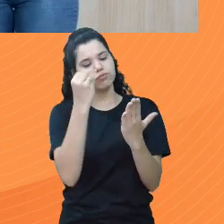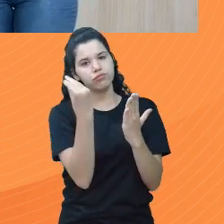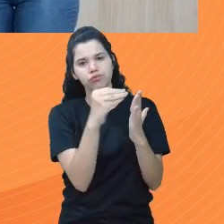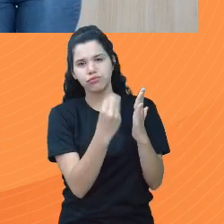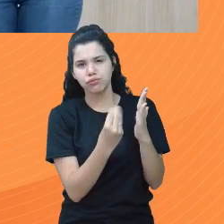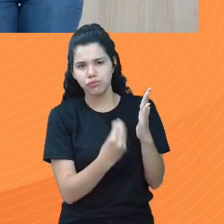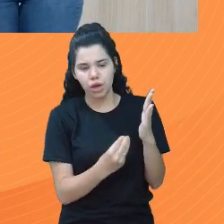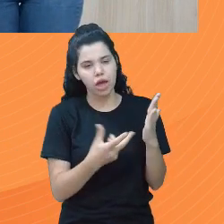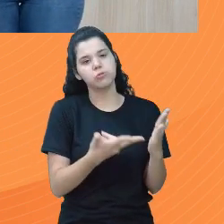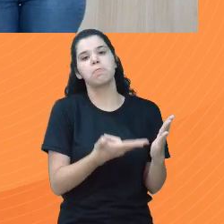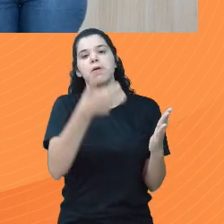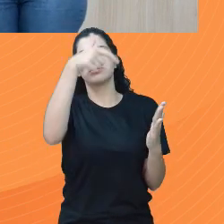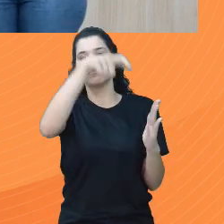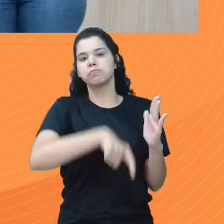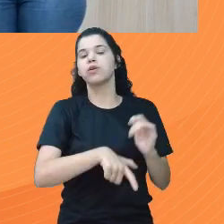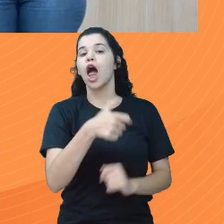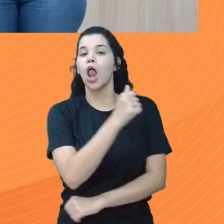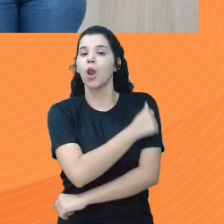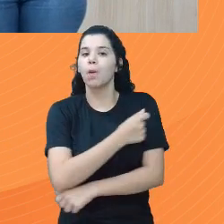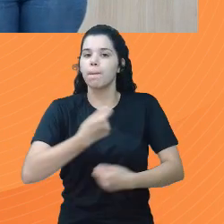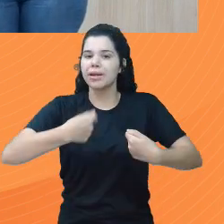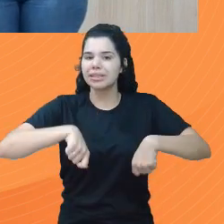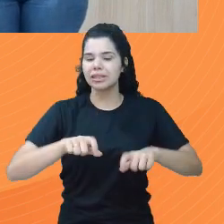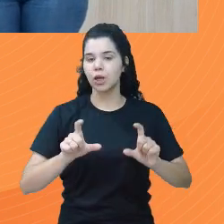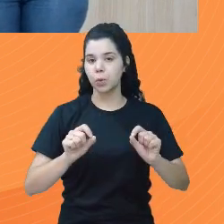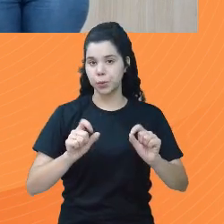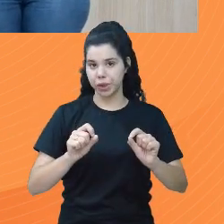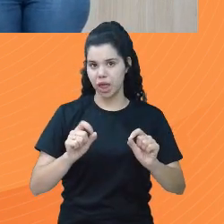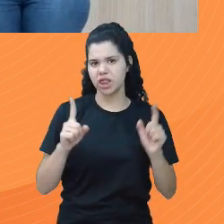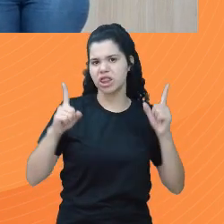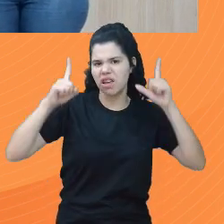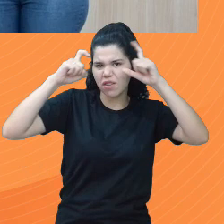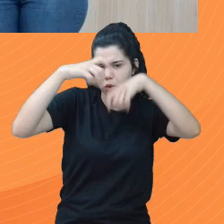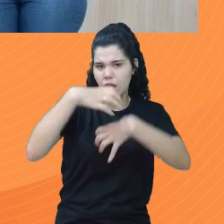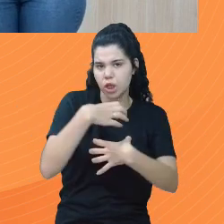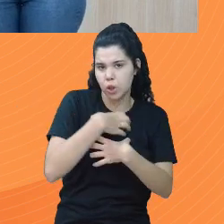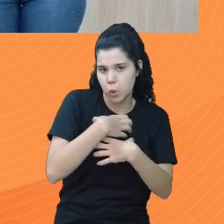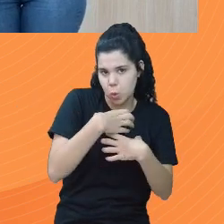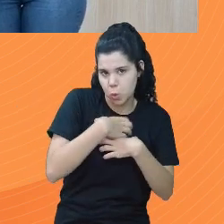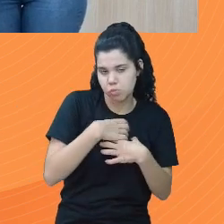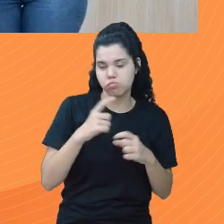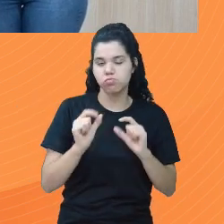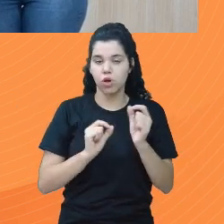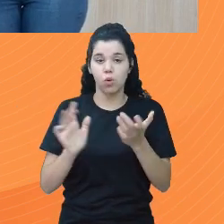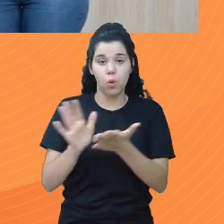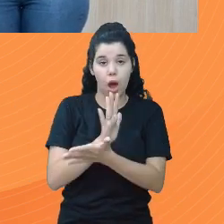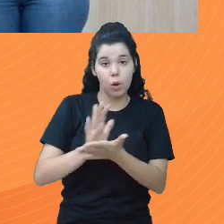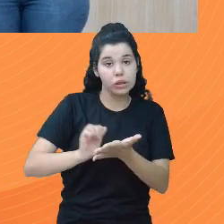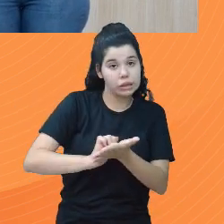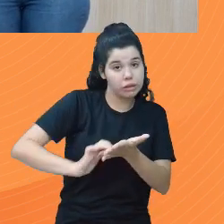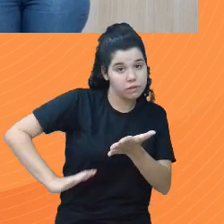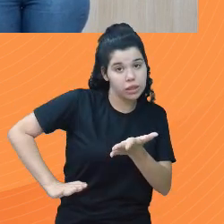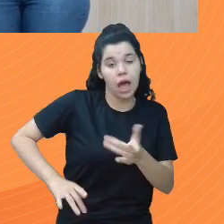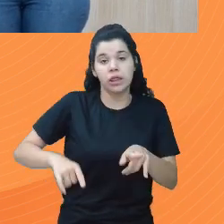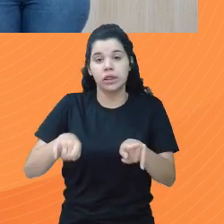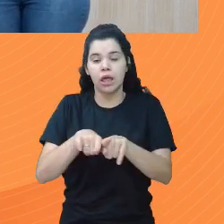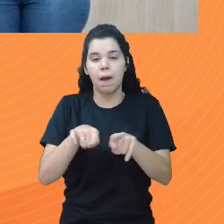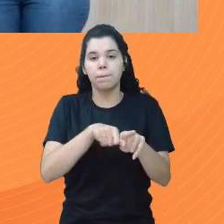que o estudante tem em ter contato com algumas atividades muito específicas, em ter